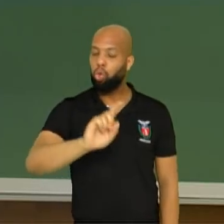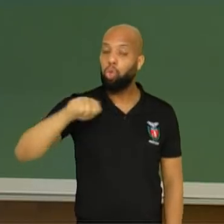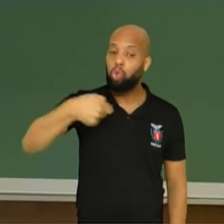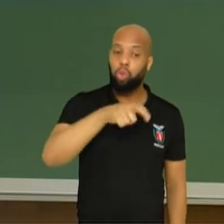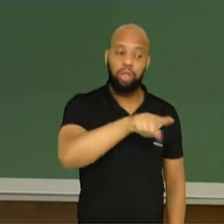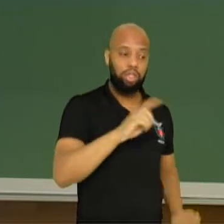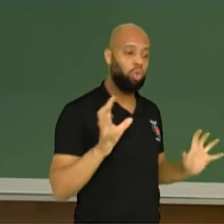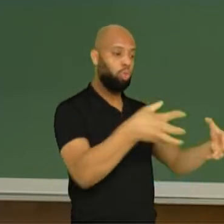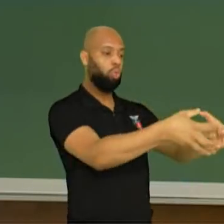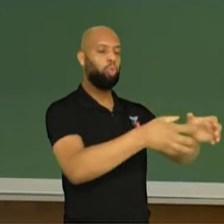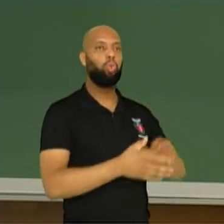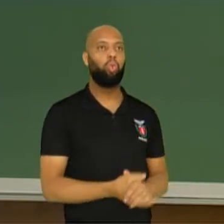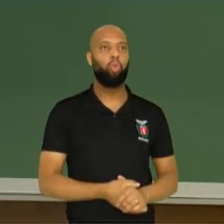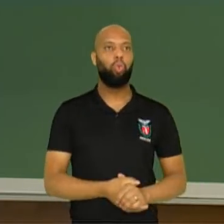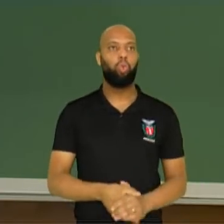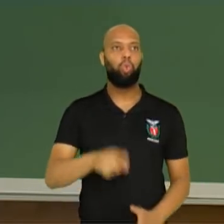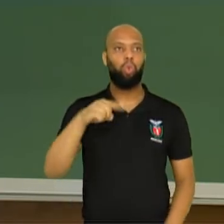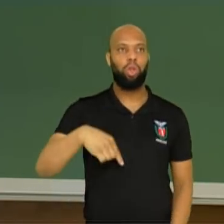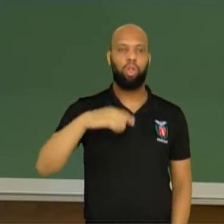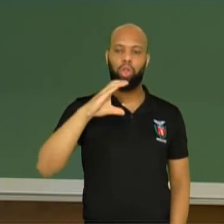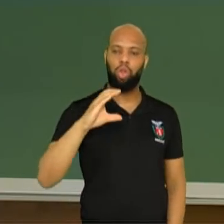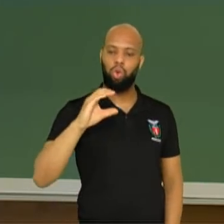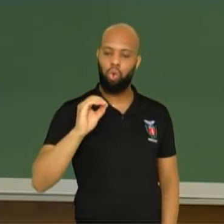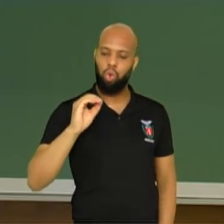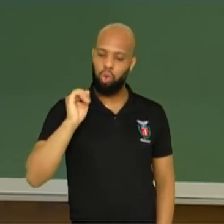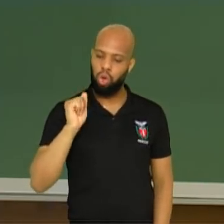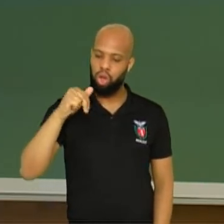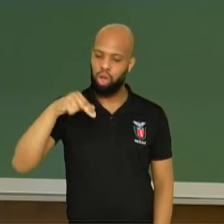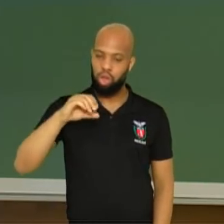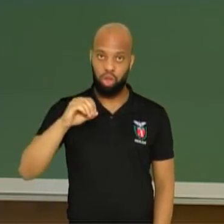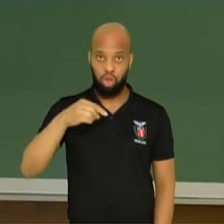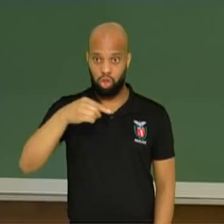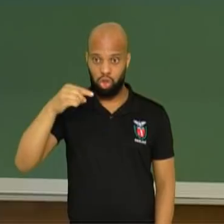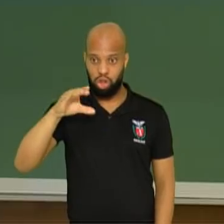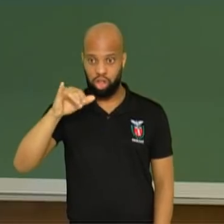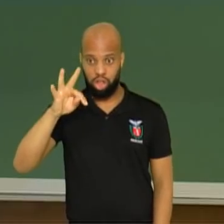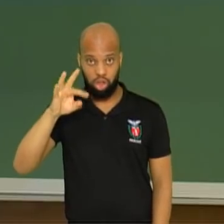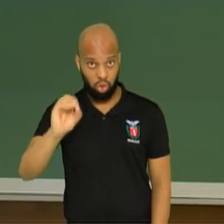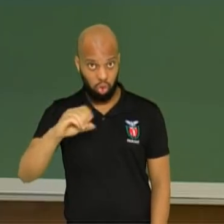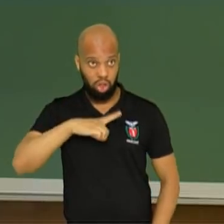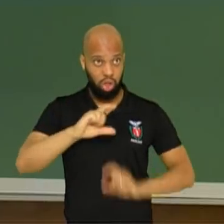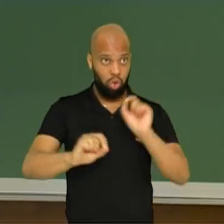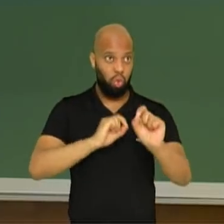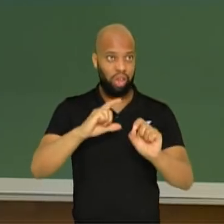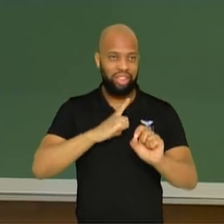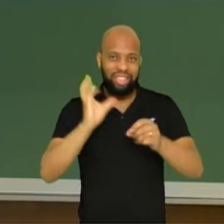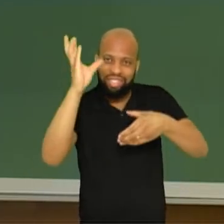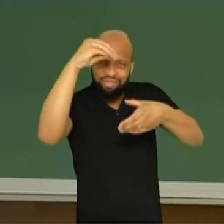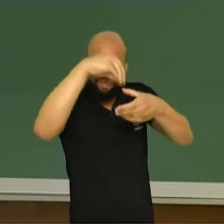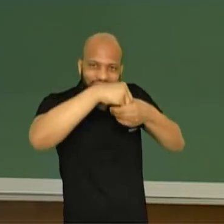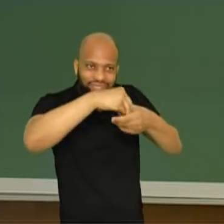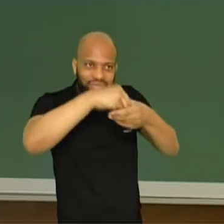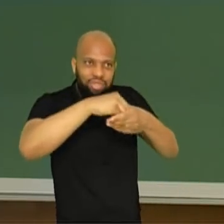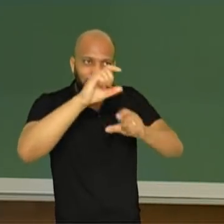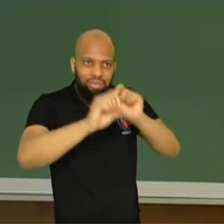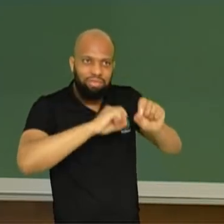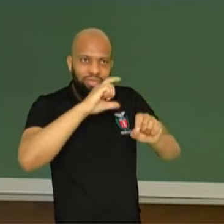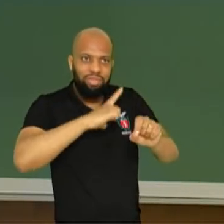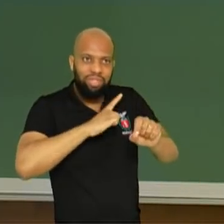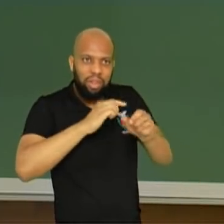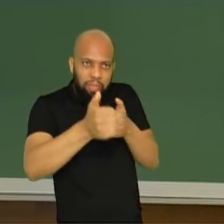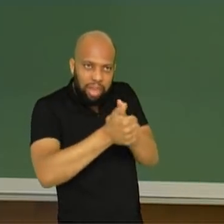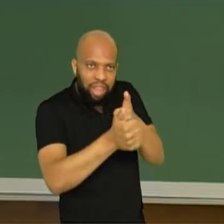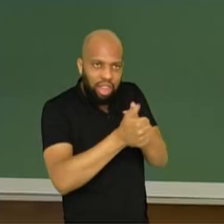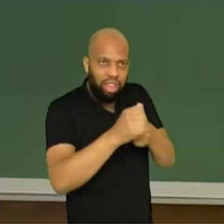esponja. É um coanócito. É uma célula que tem um flagelinho e perto